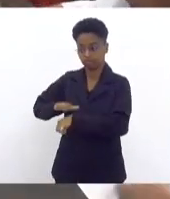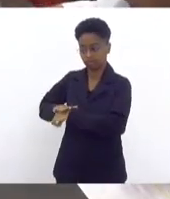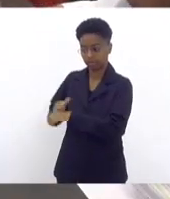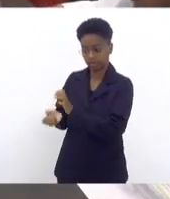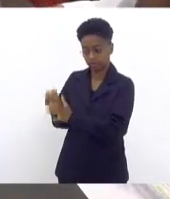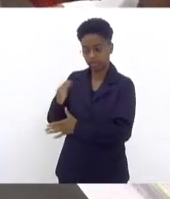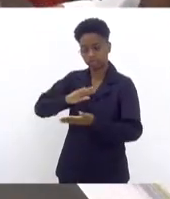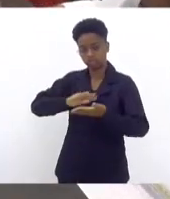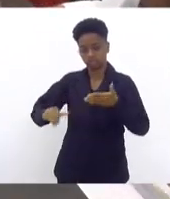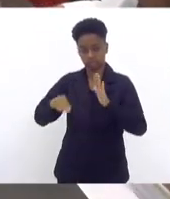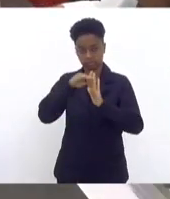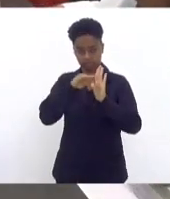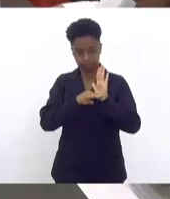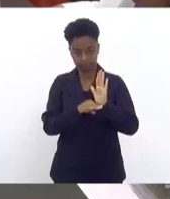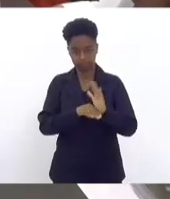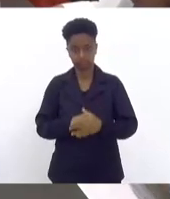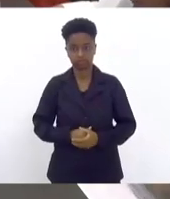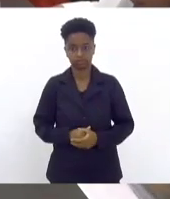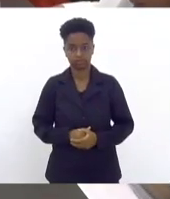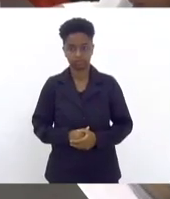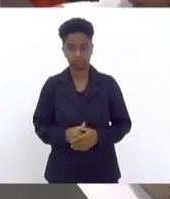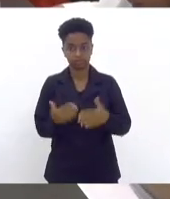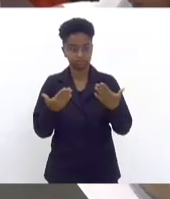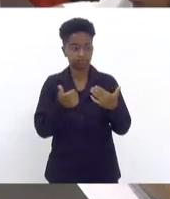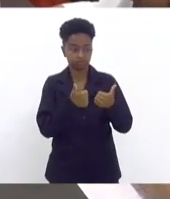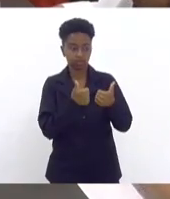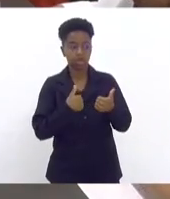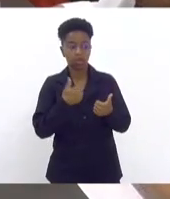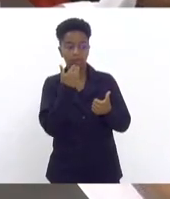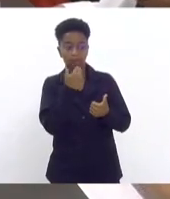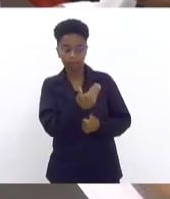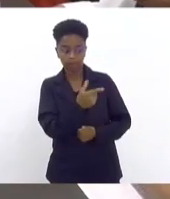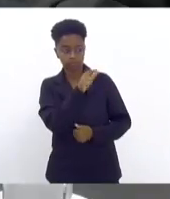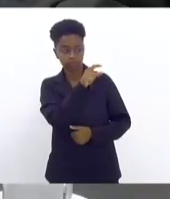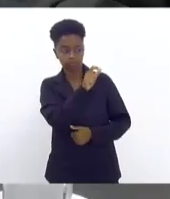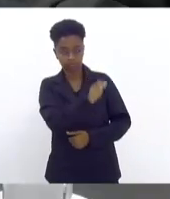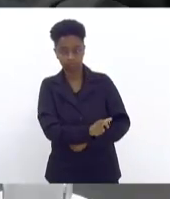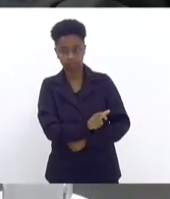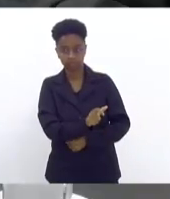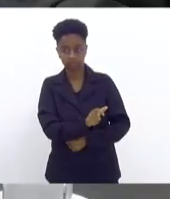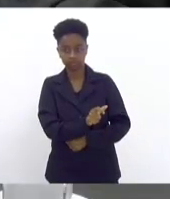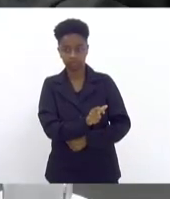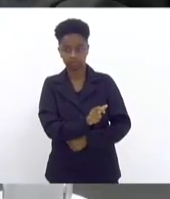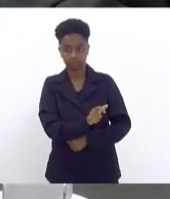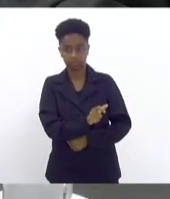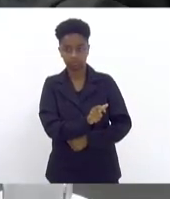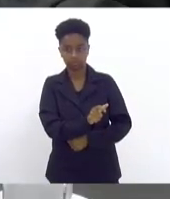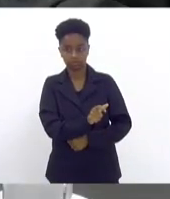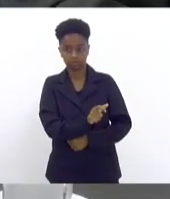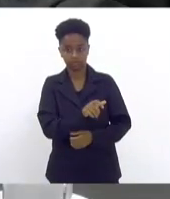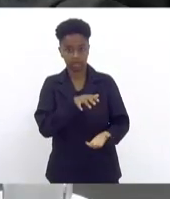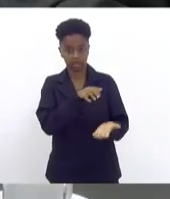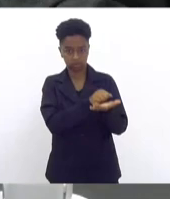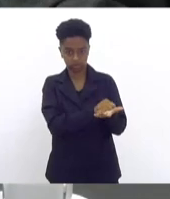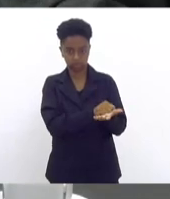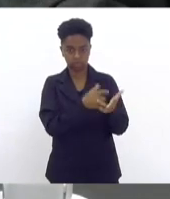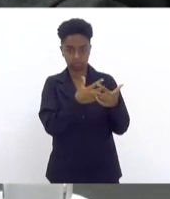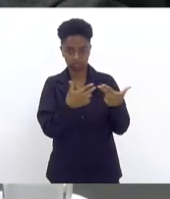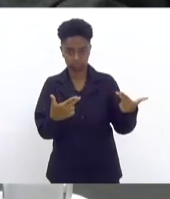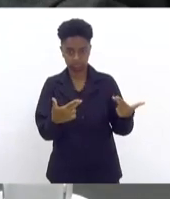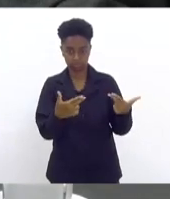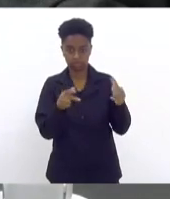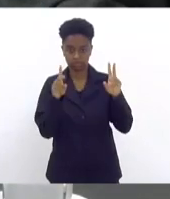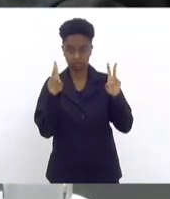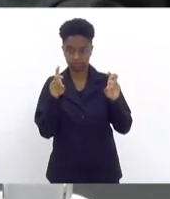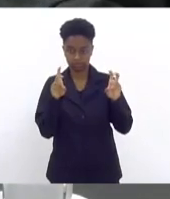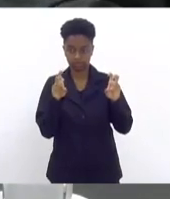de pauta, presidente. Perfeito. Peço que Vossa Excelência faça a anotação aí sobre uma